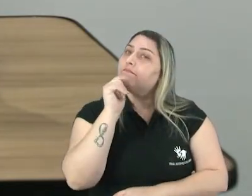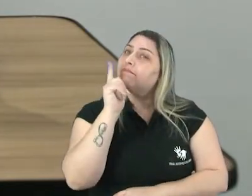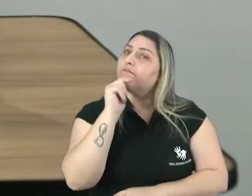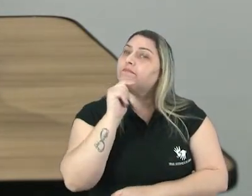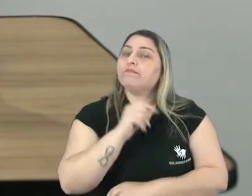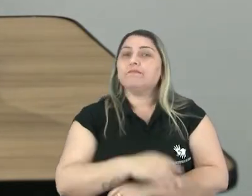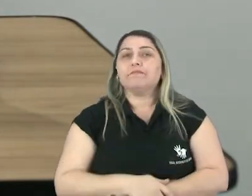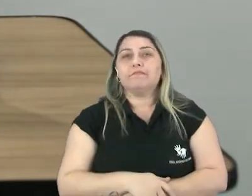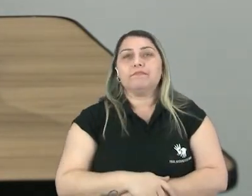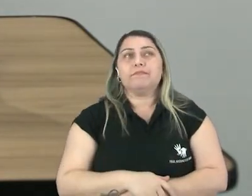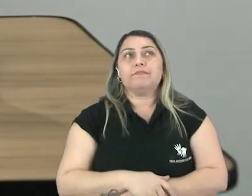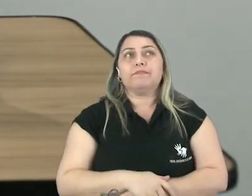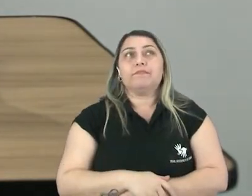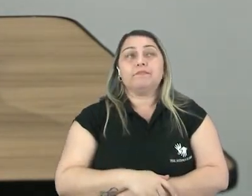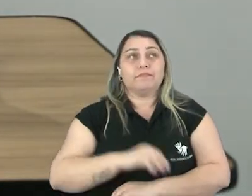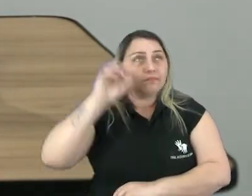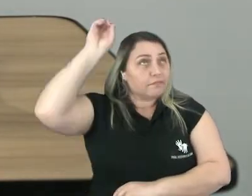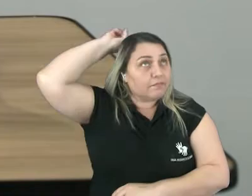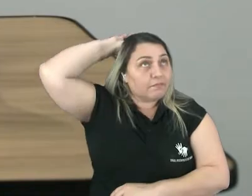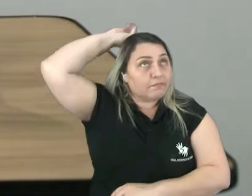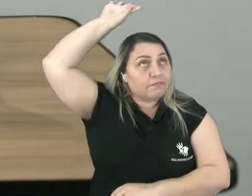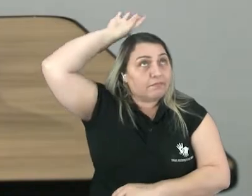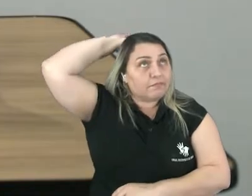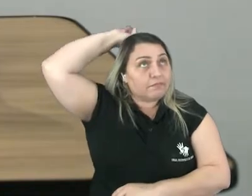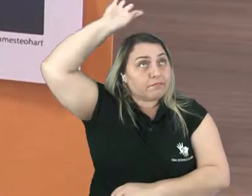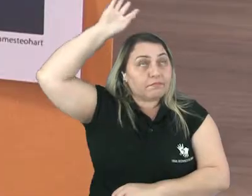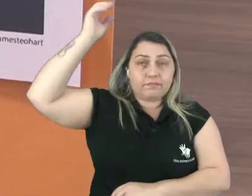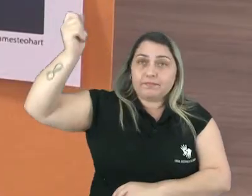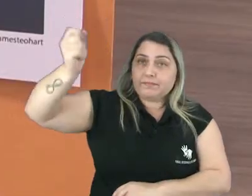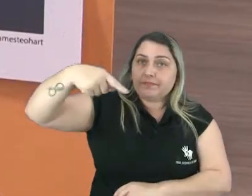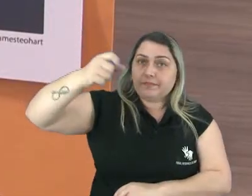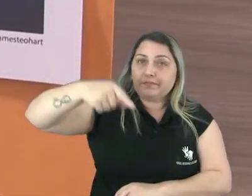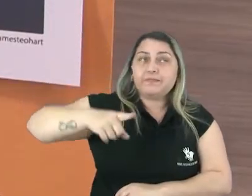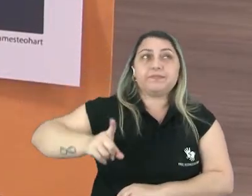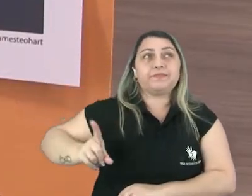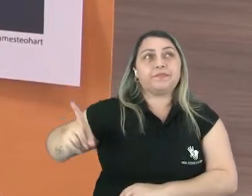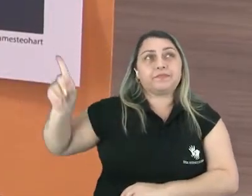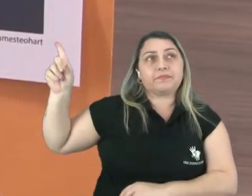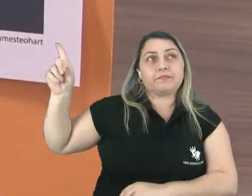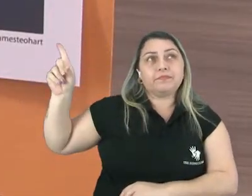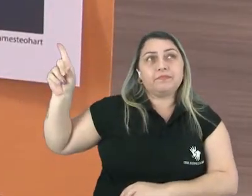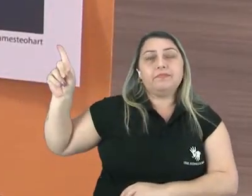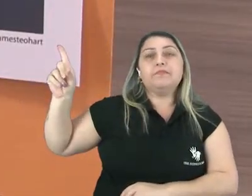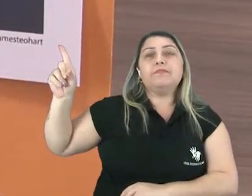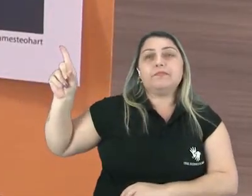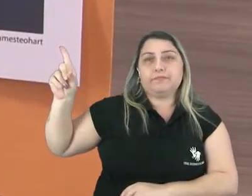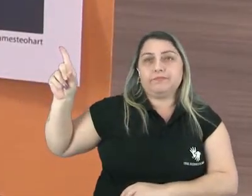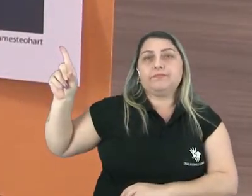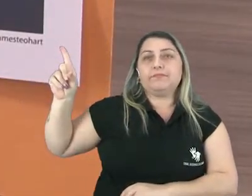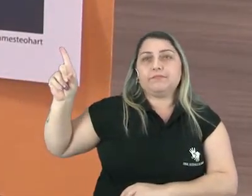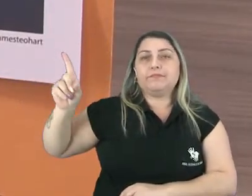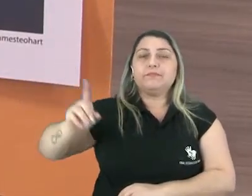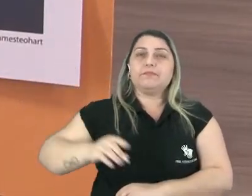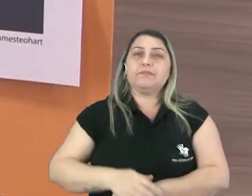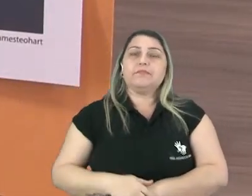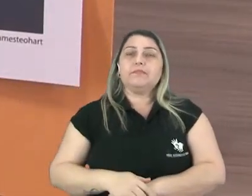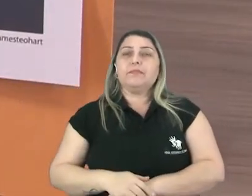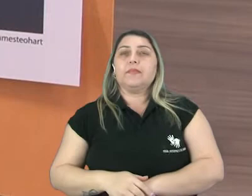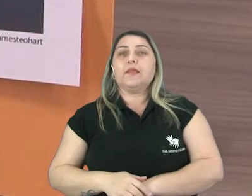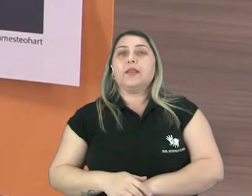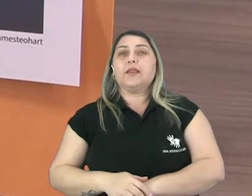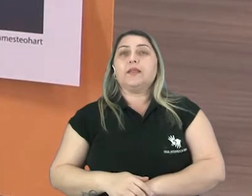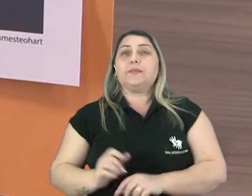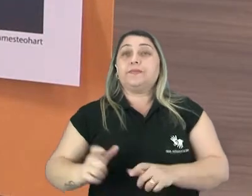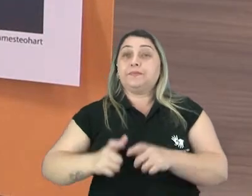água? Na água é a baleia azul. Sim, a baleia azul é